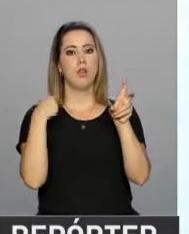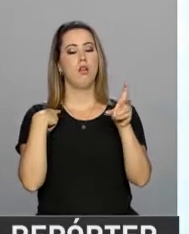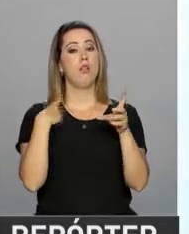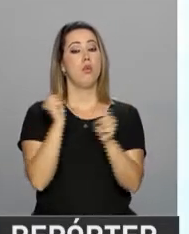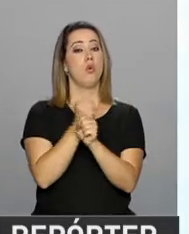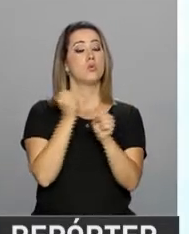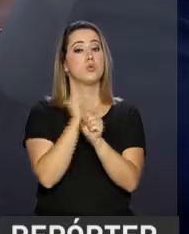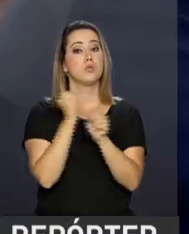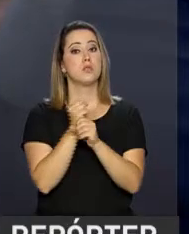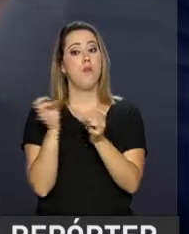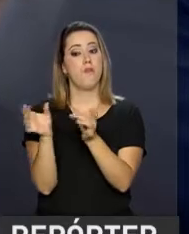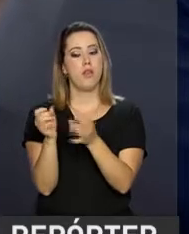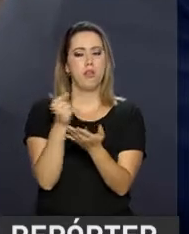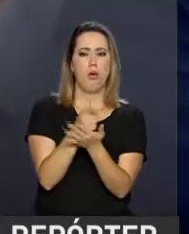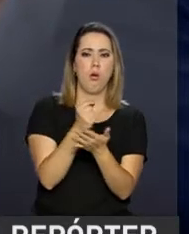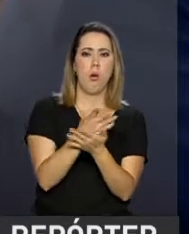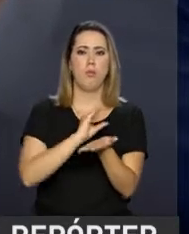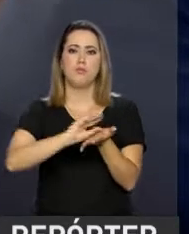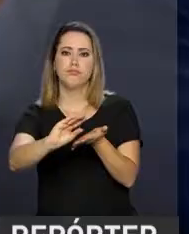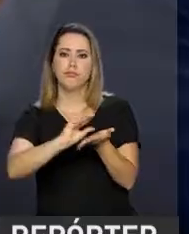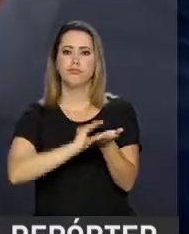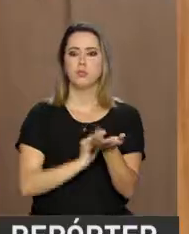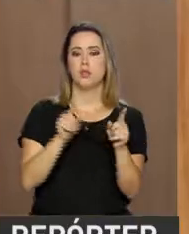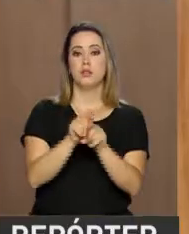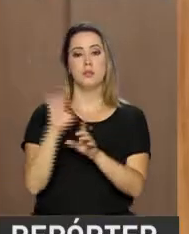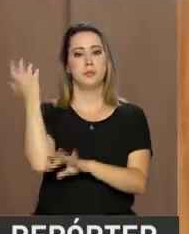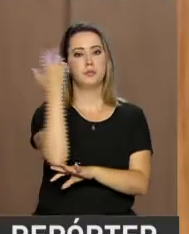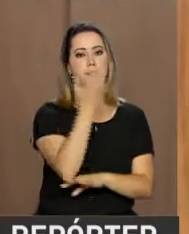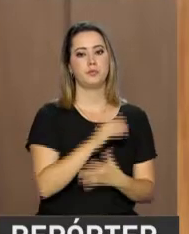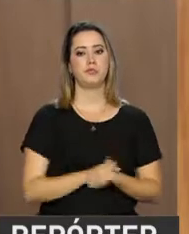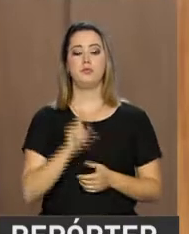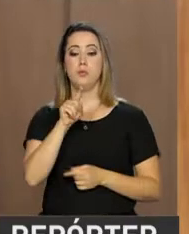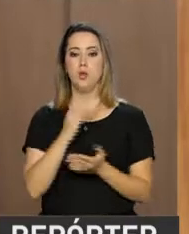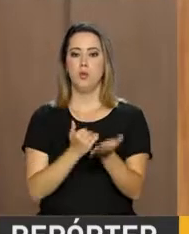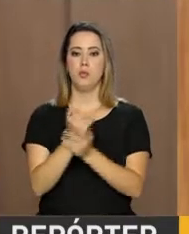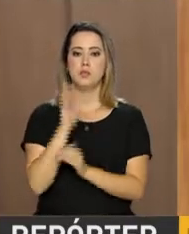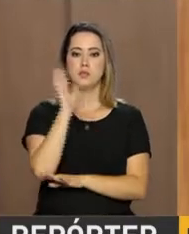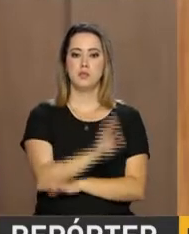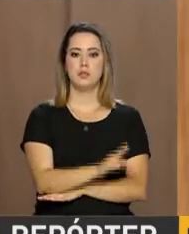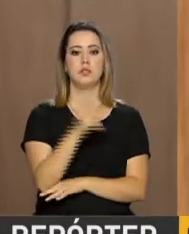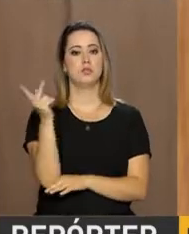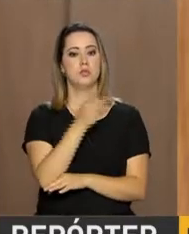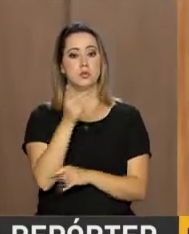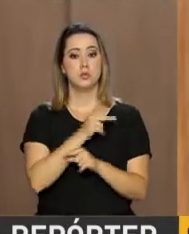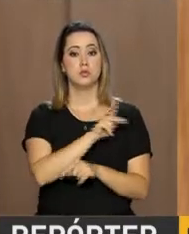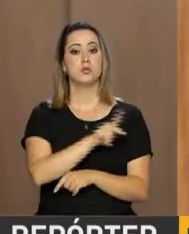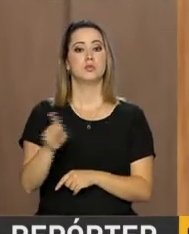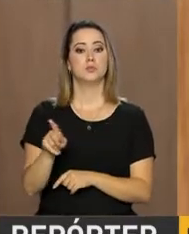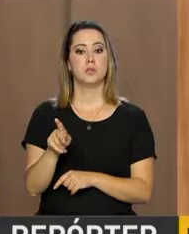comércio investimentos meio ambiente no início da tarde michel temer e horacio cartes